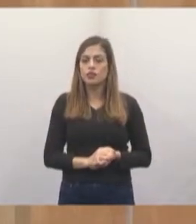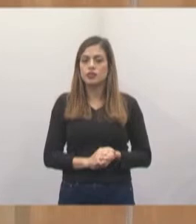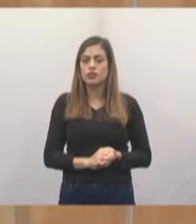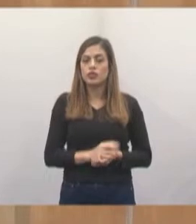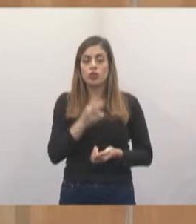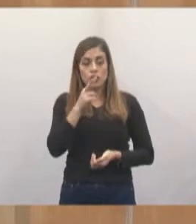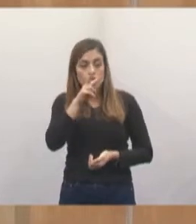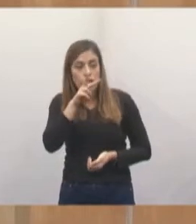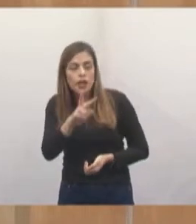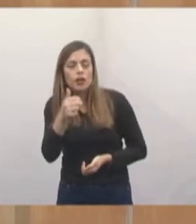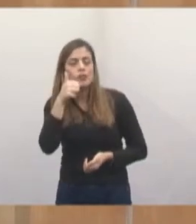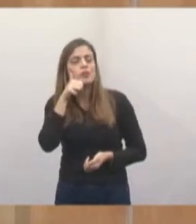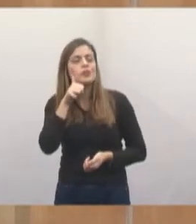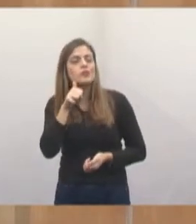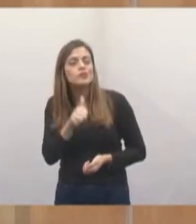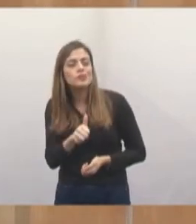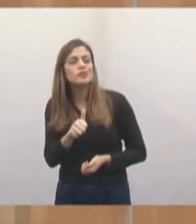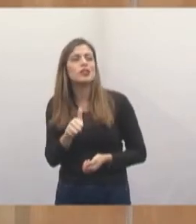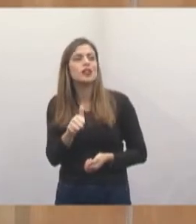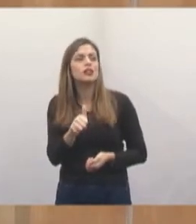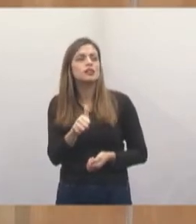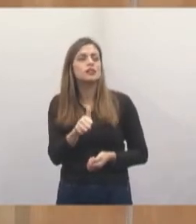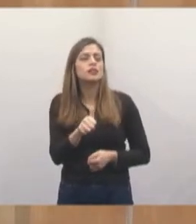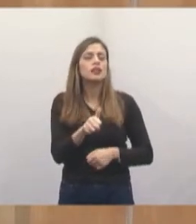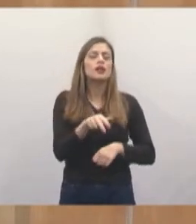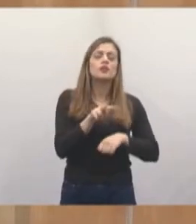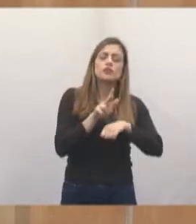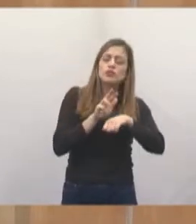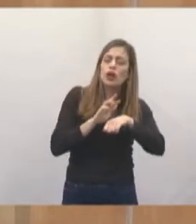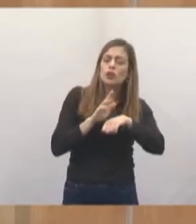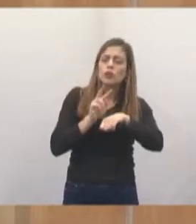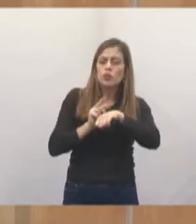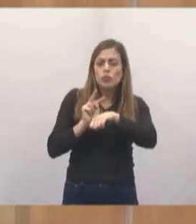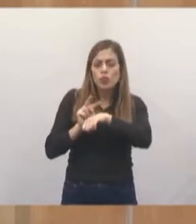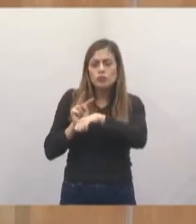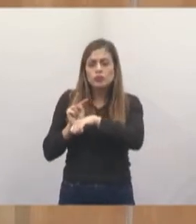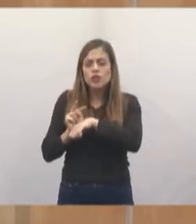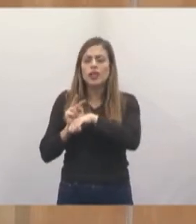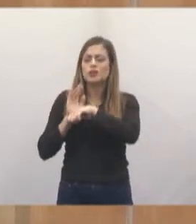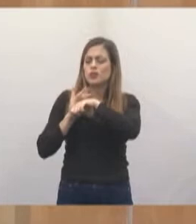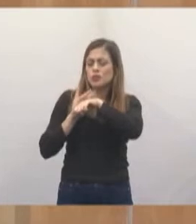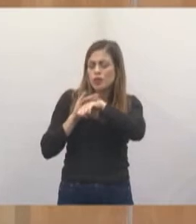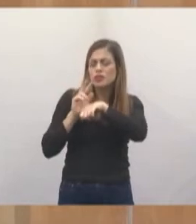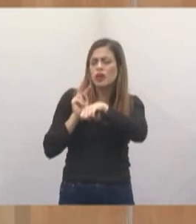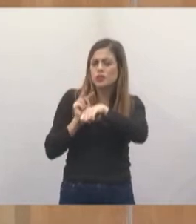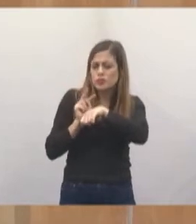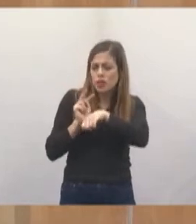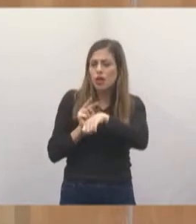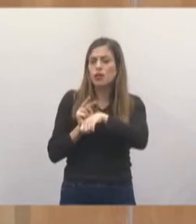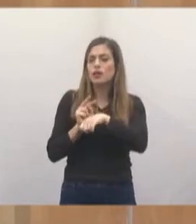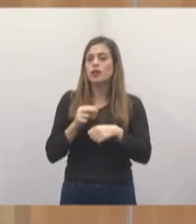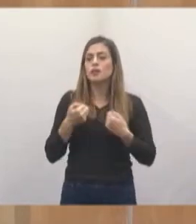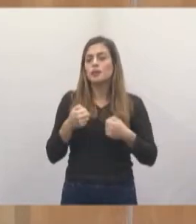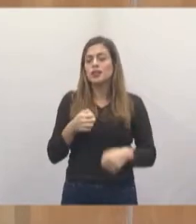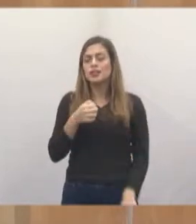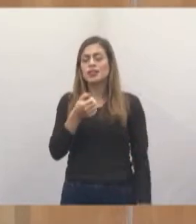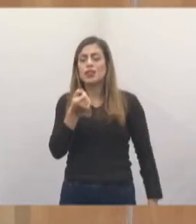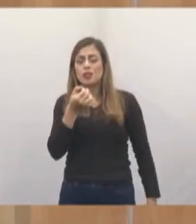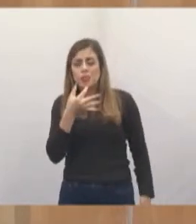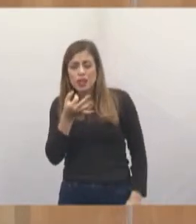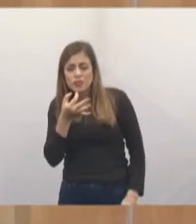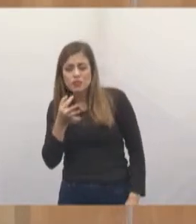essas pessoas que passam por esse tratamento, que muitas vezes, como fala o projeto, tem que tomar medicamentos